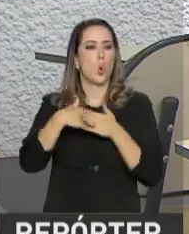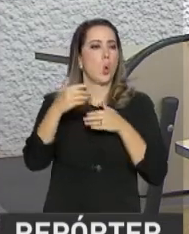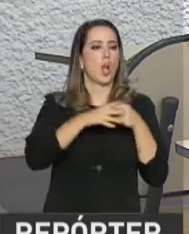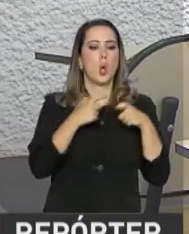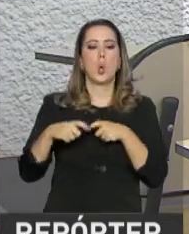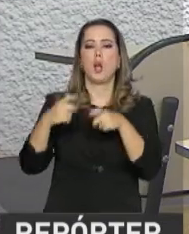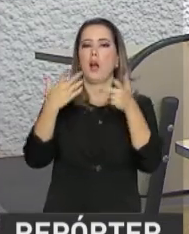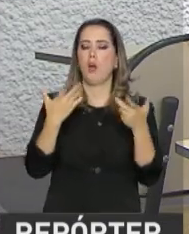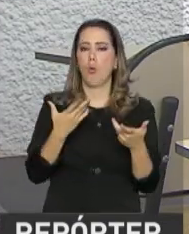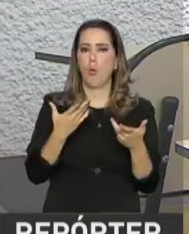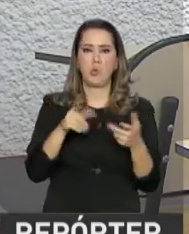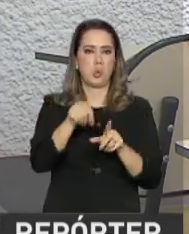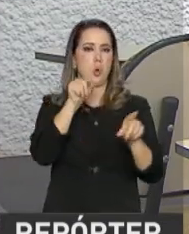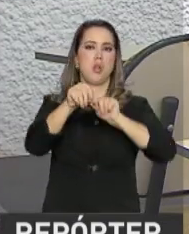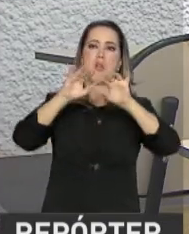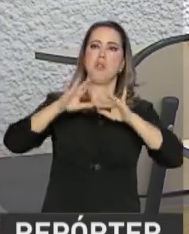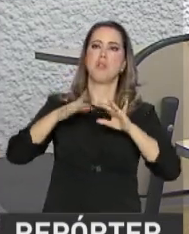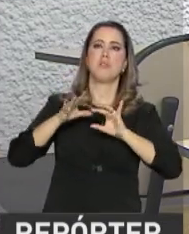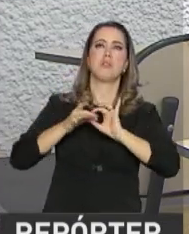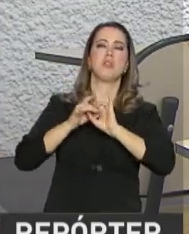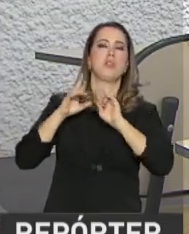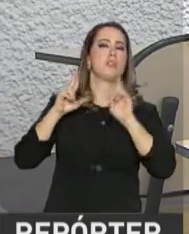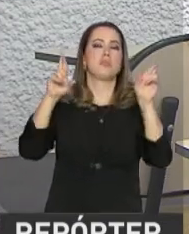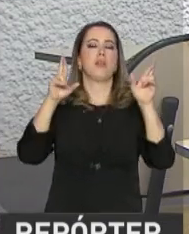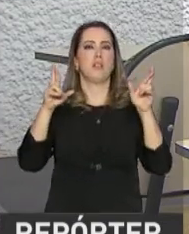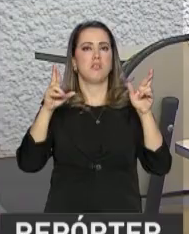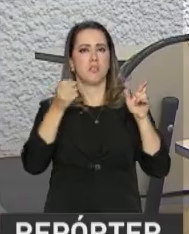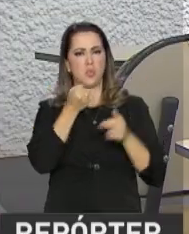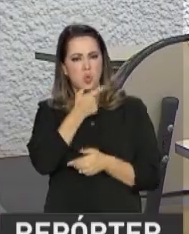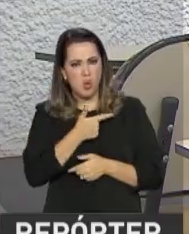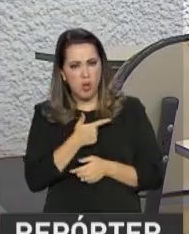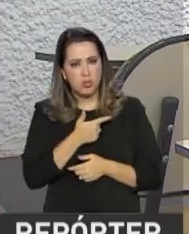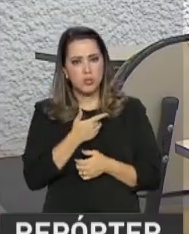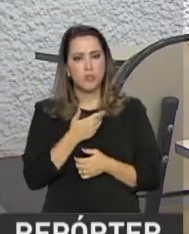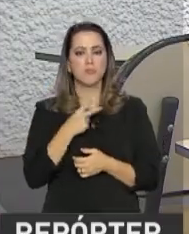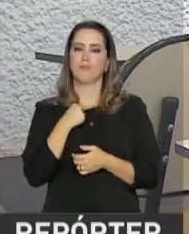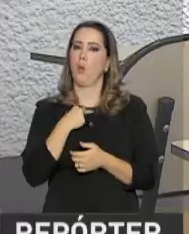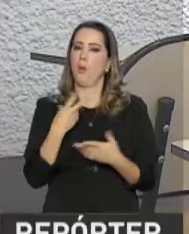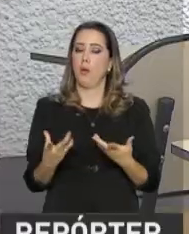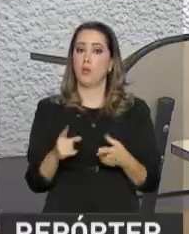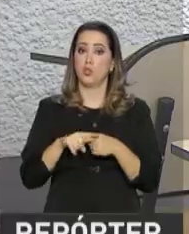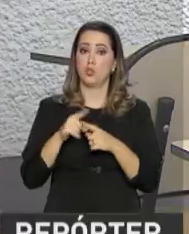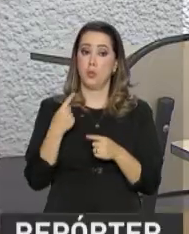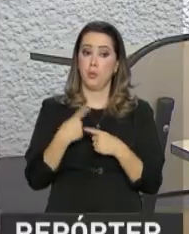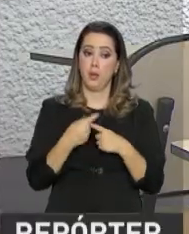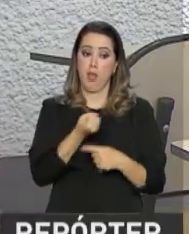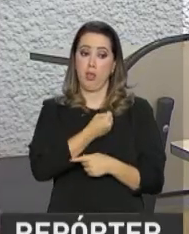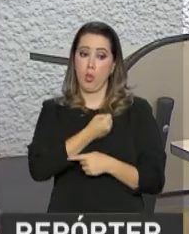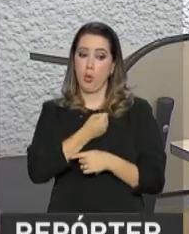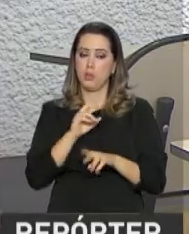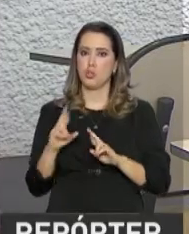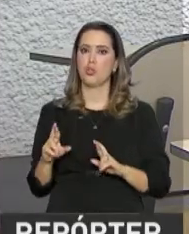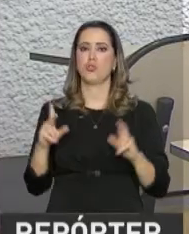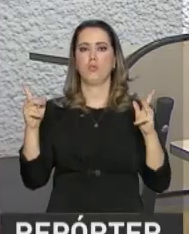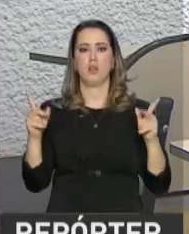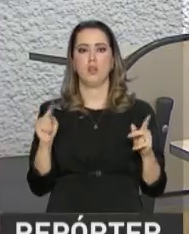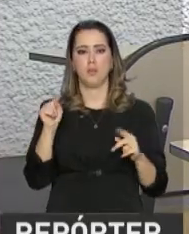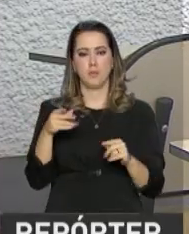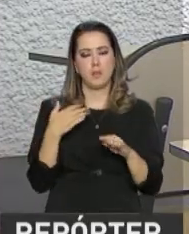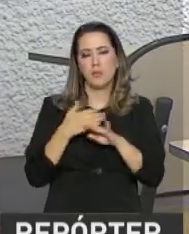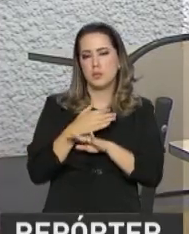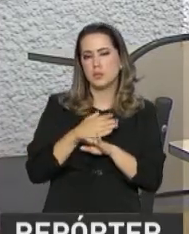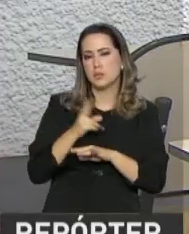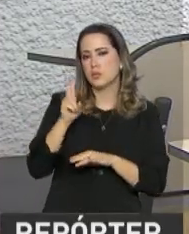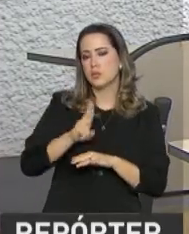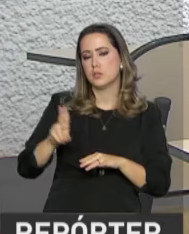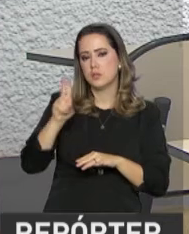lugar na esperando que vai dar certo porque porque as notas têm pesos diferentes mas se você entra para a universidade